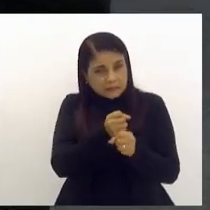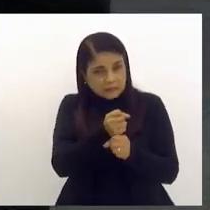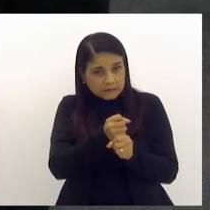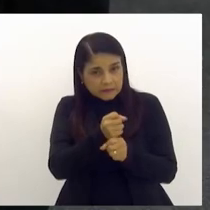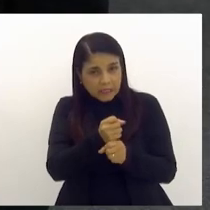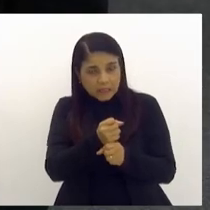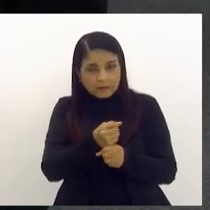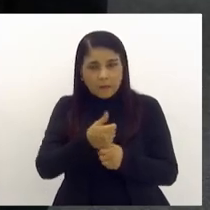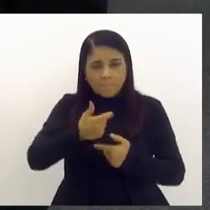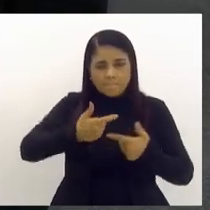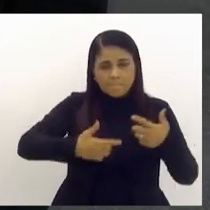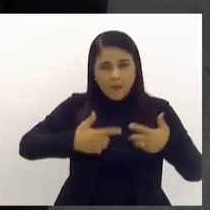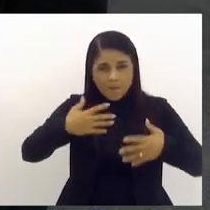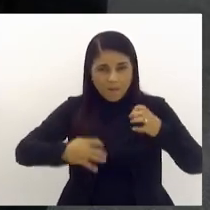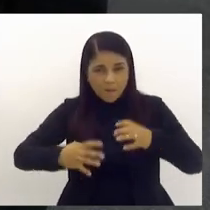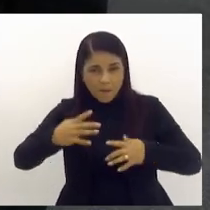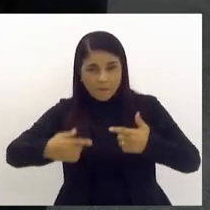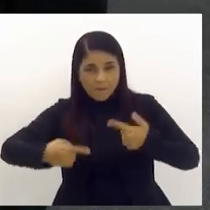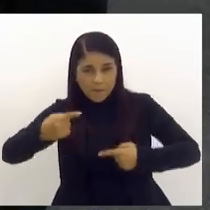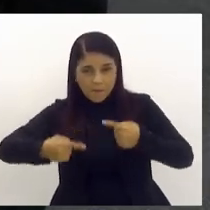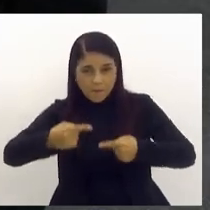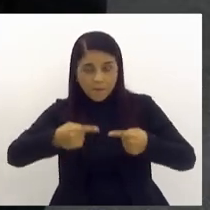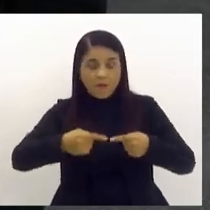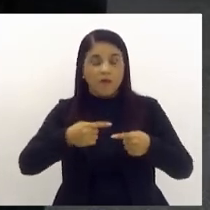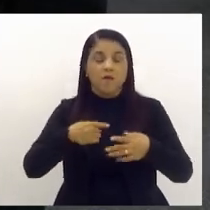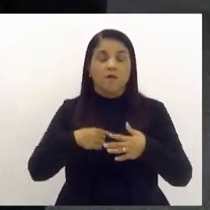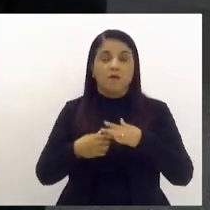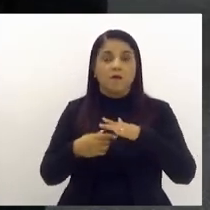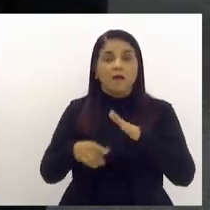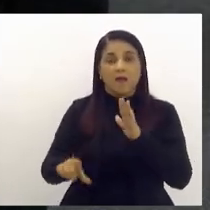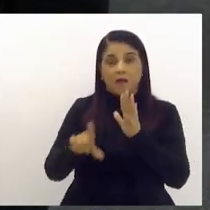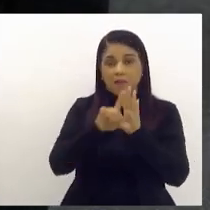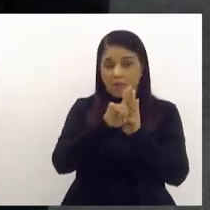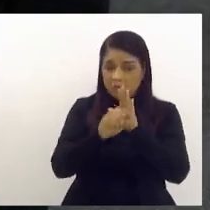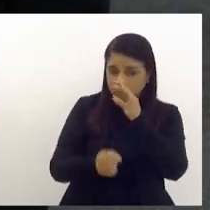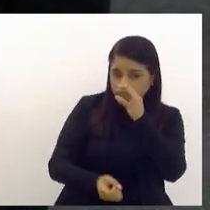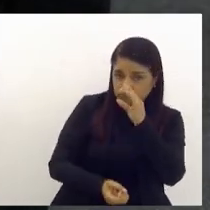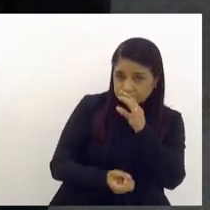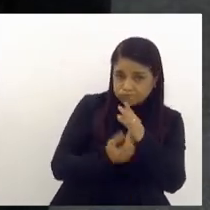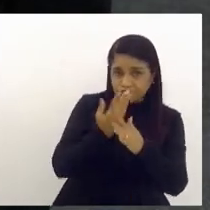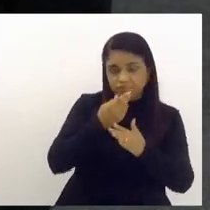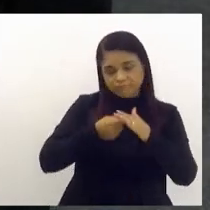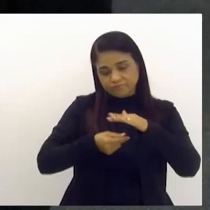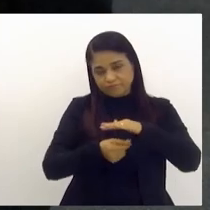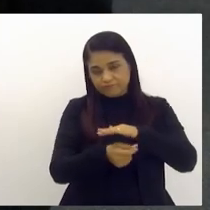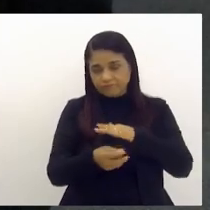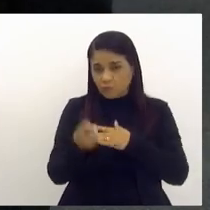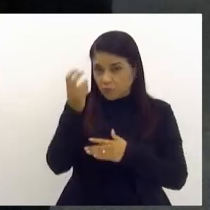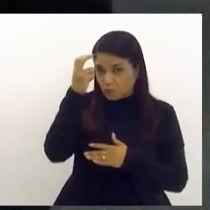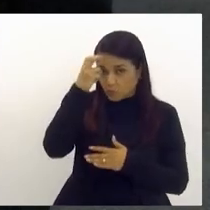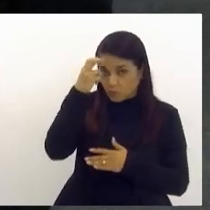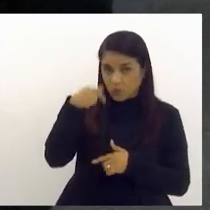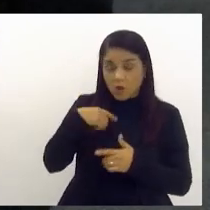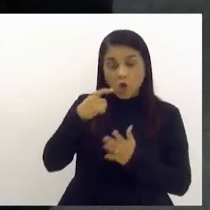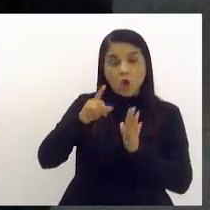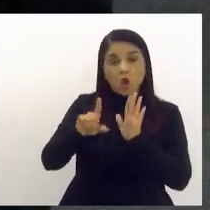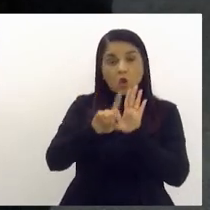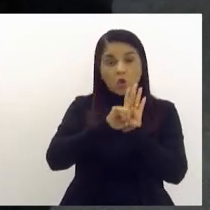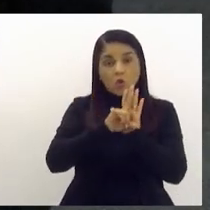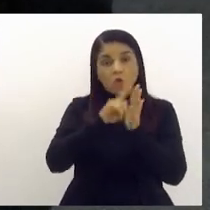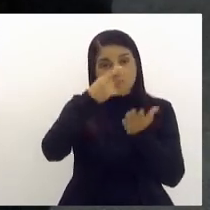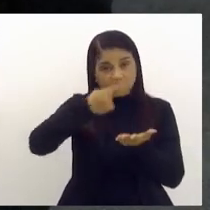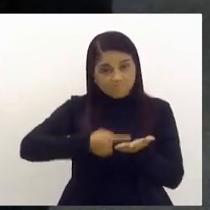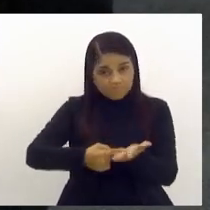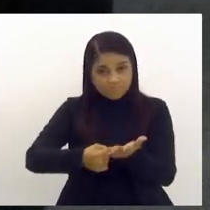brigando para cumprir a lei do Fundo Estadual de Cultura, que eu sou autor, quem primeiro fez cumprir a lei foi a secretária